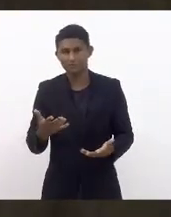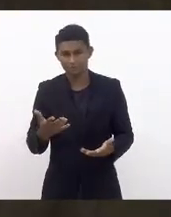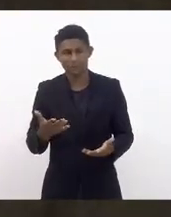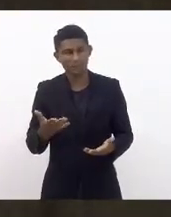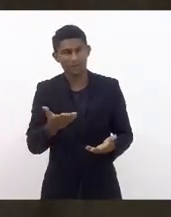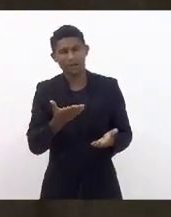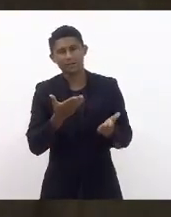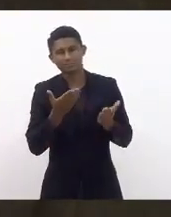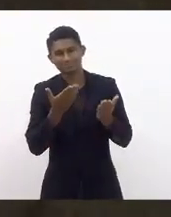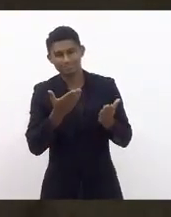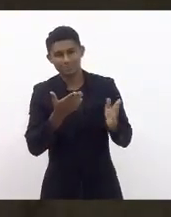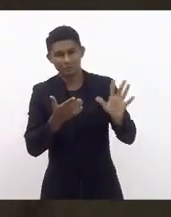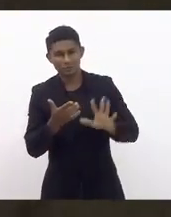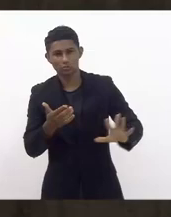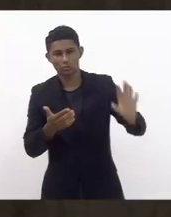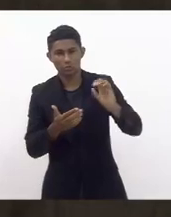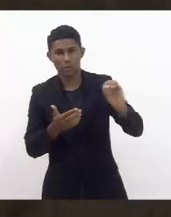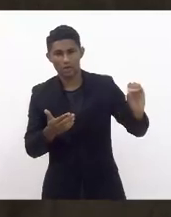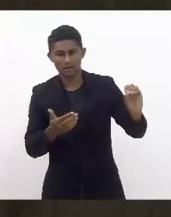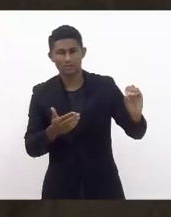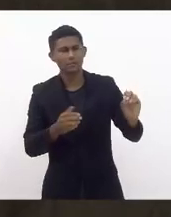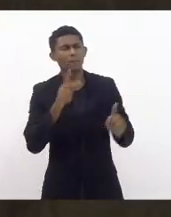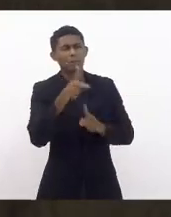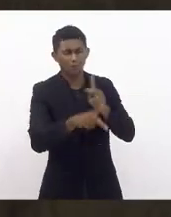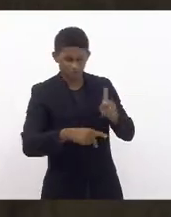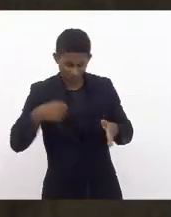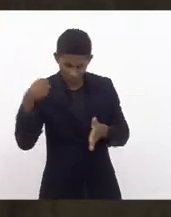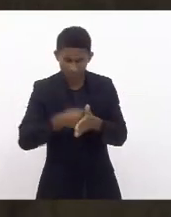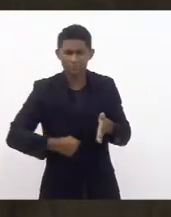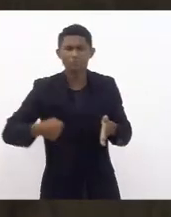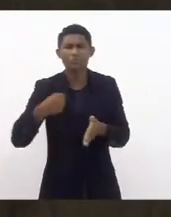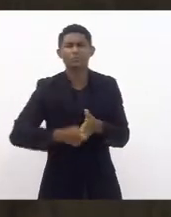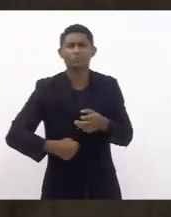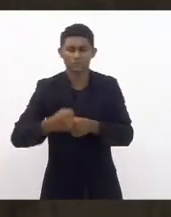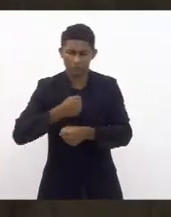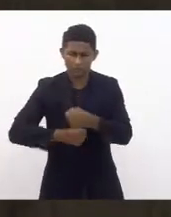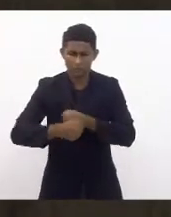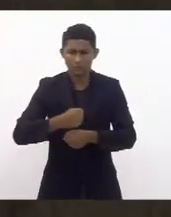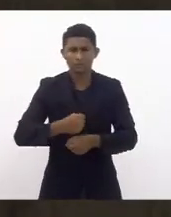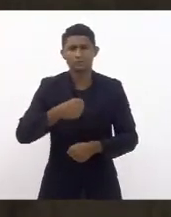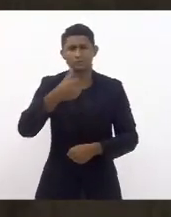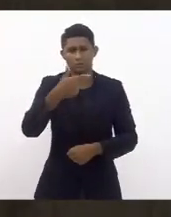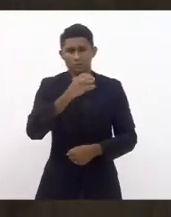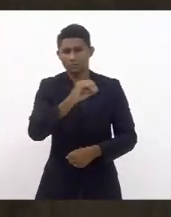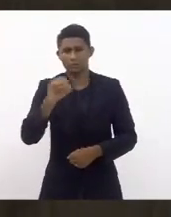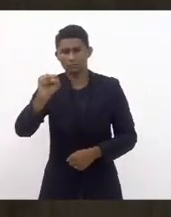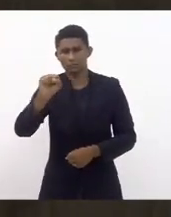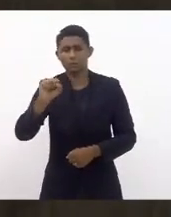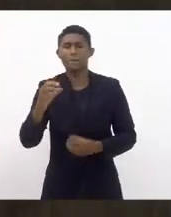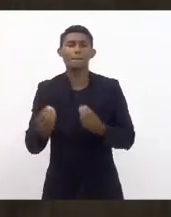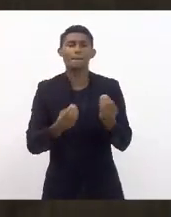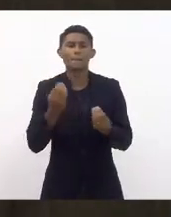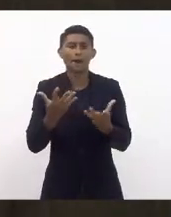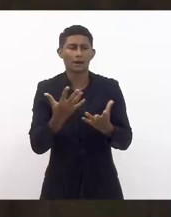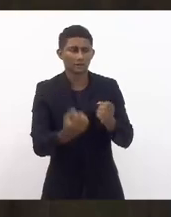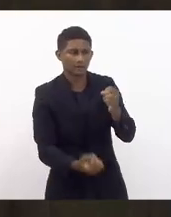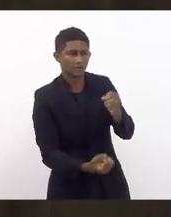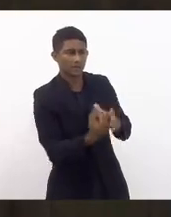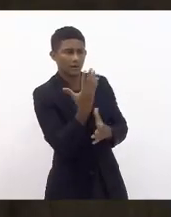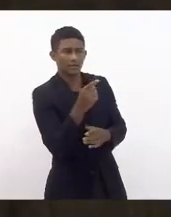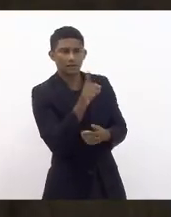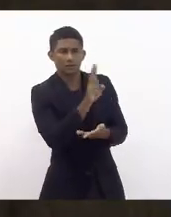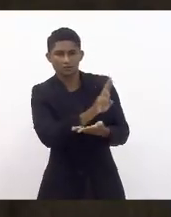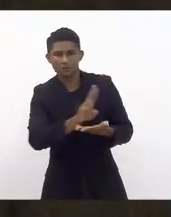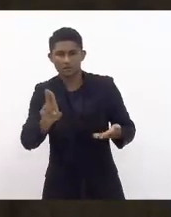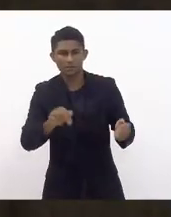Zona Oeste, a população lutou muito em 2008 para que fosse criado a UESO, a Universidade da Zona